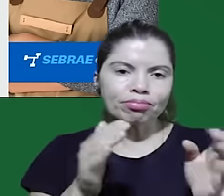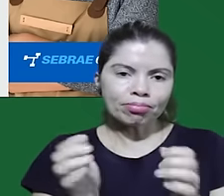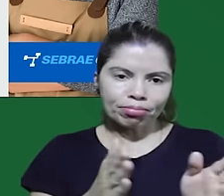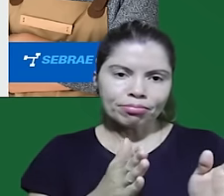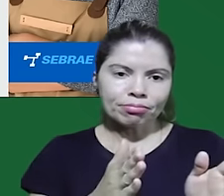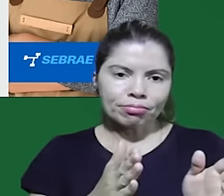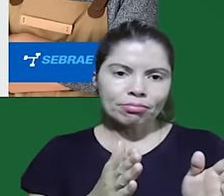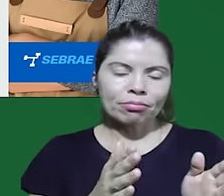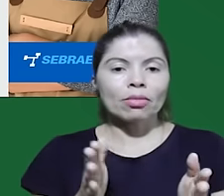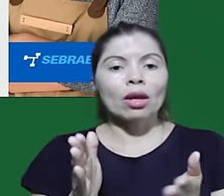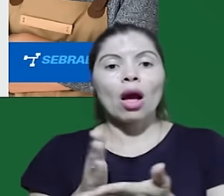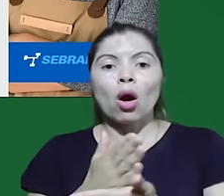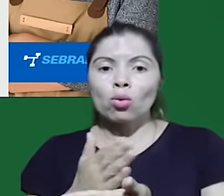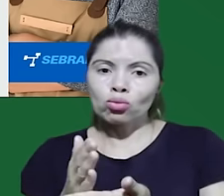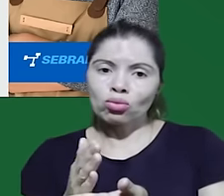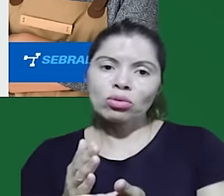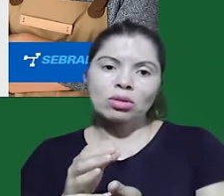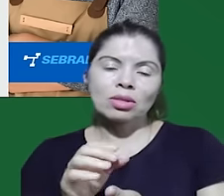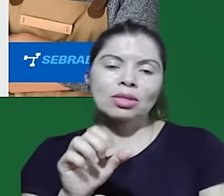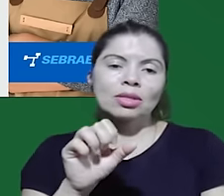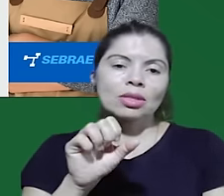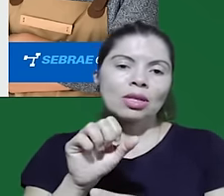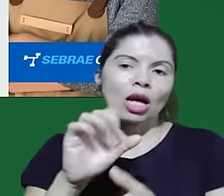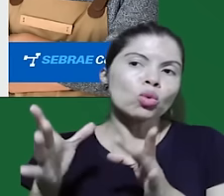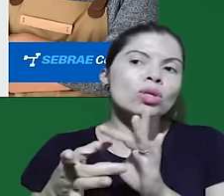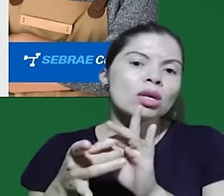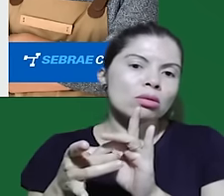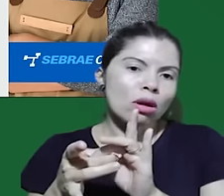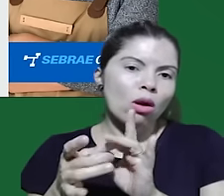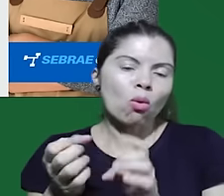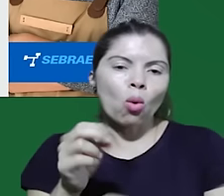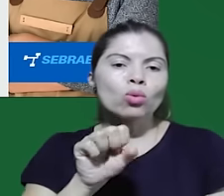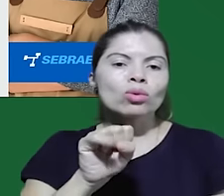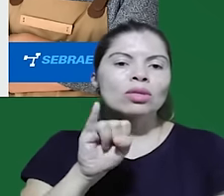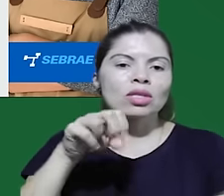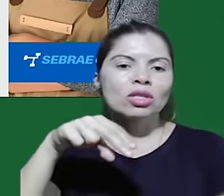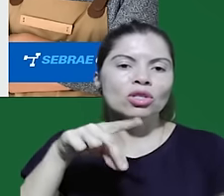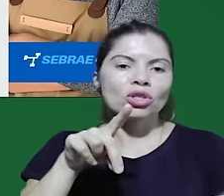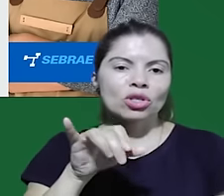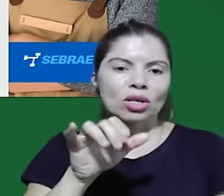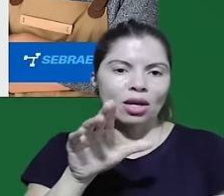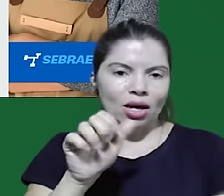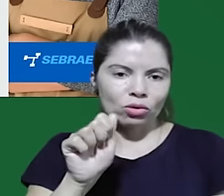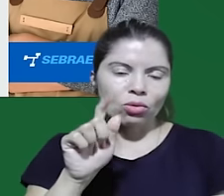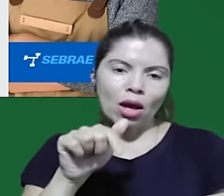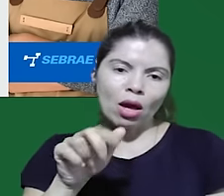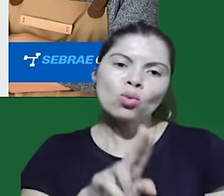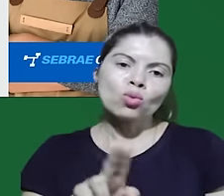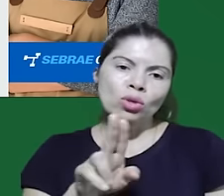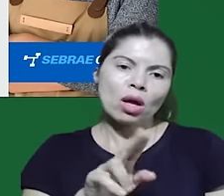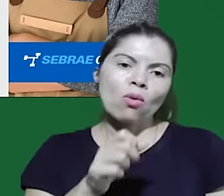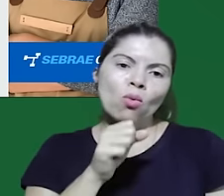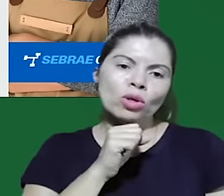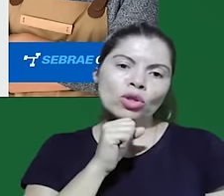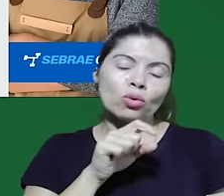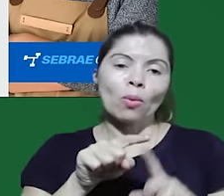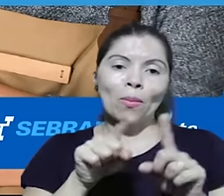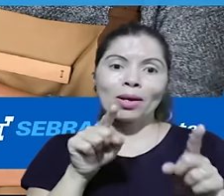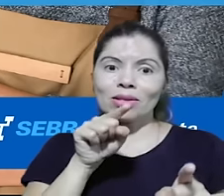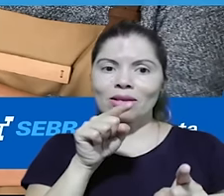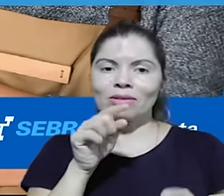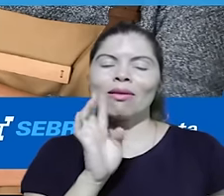algumas associações catos eh ainda é muito útil o antigo mas esse aqui é bem legal